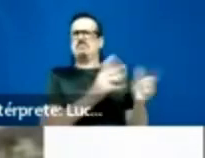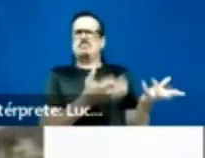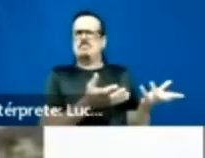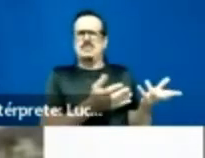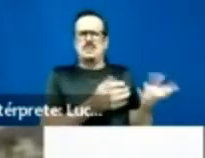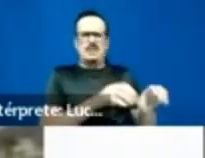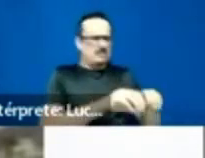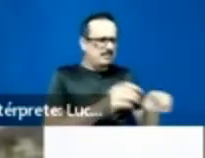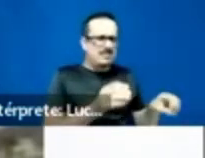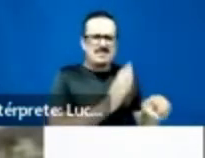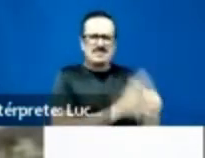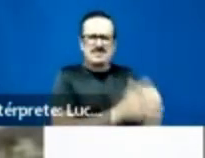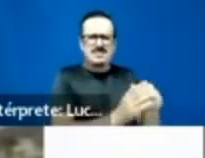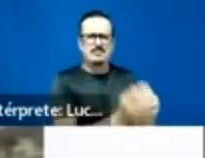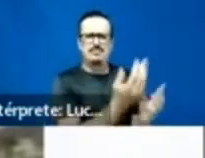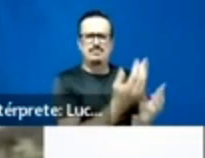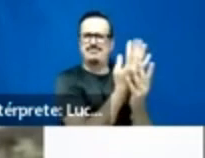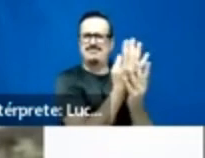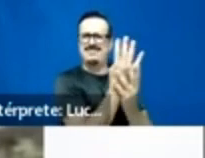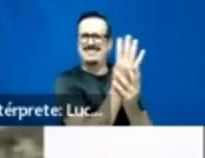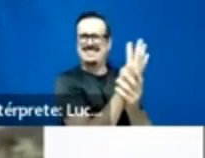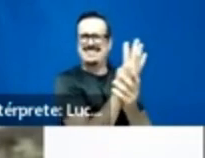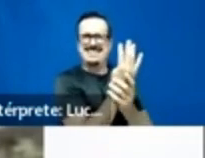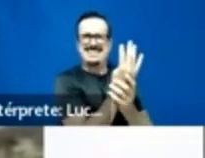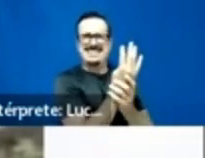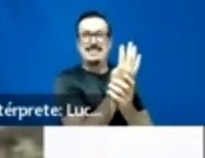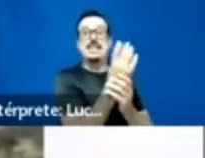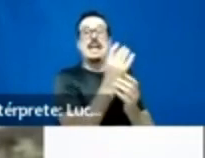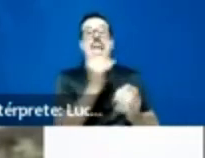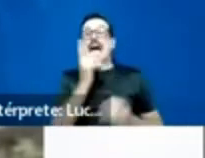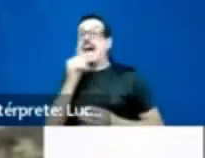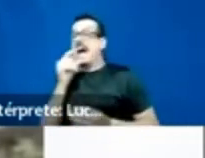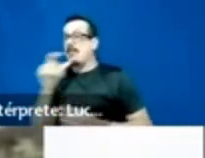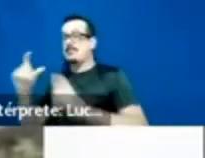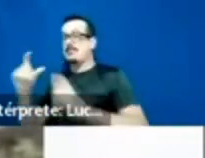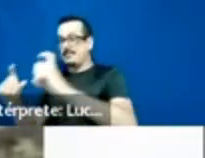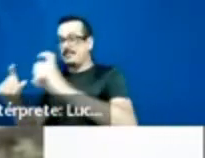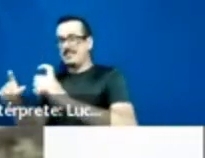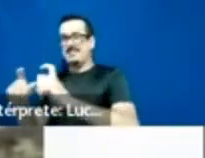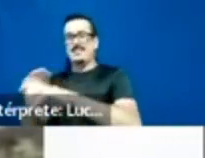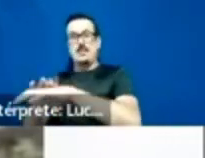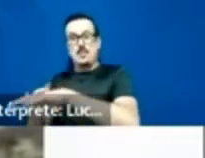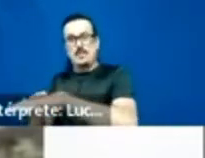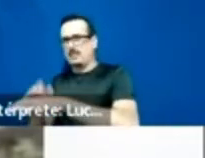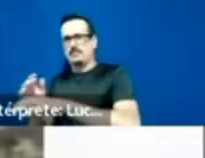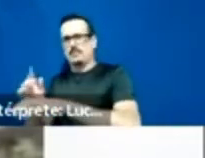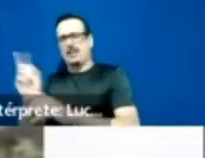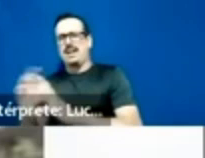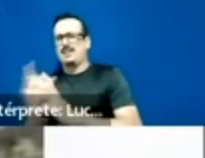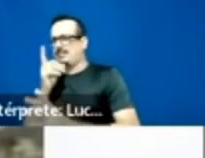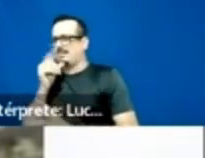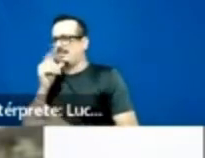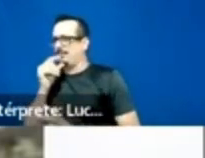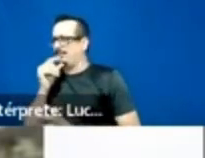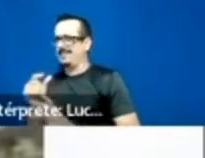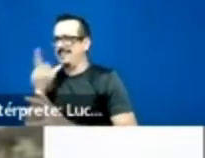Essas cebolinhas da mão direita, os seus canteiros foram irrigadas com água normal. Agora, olhe os da mão